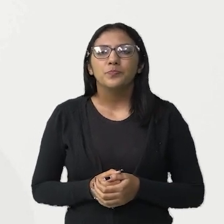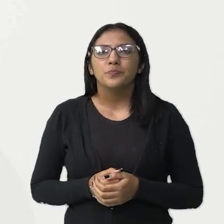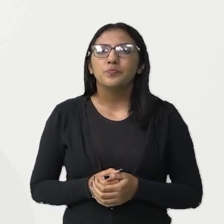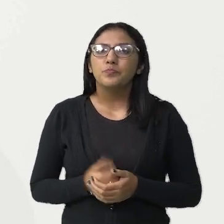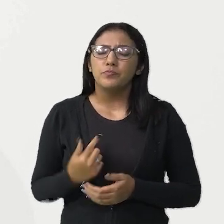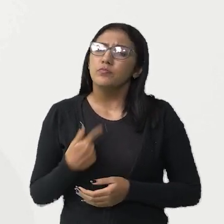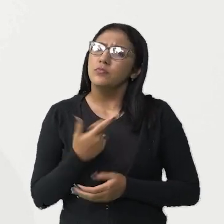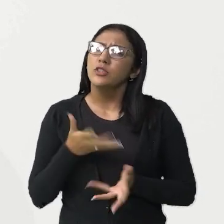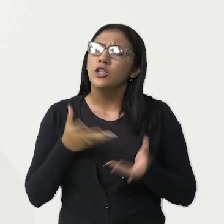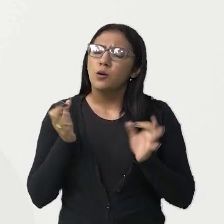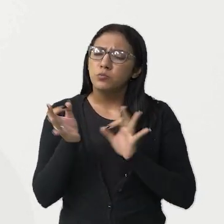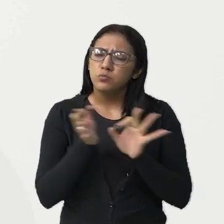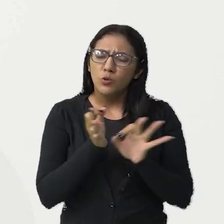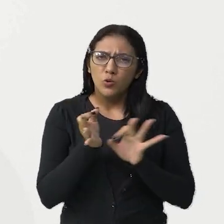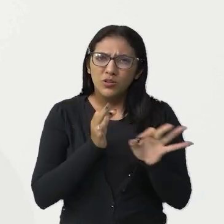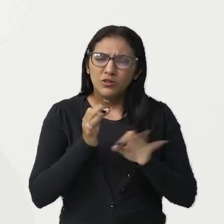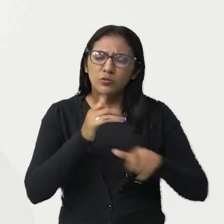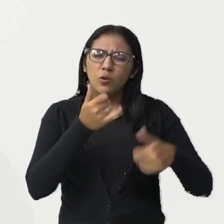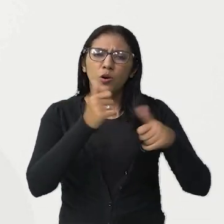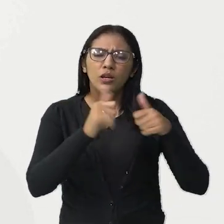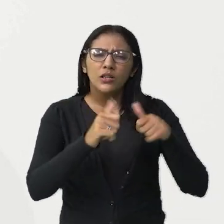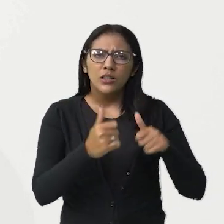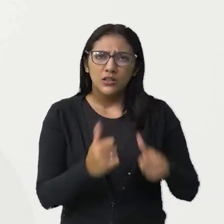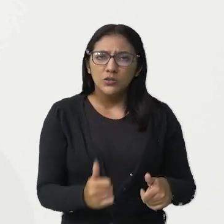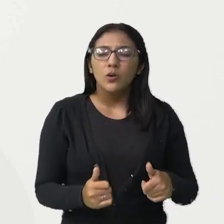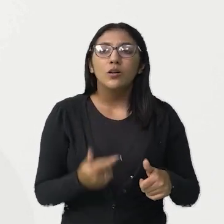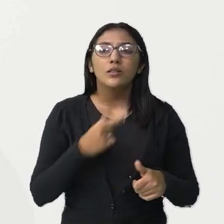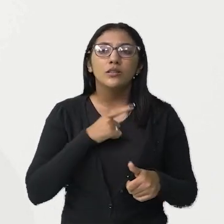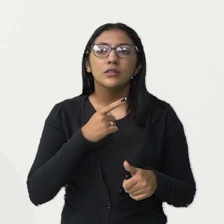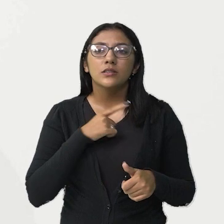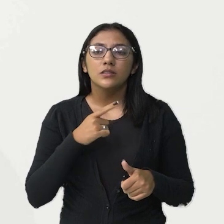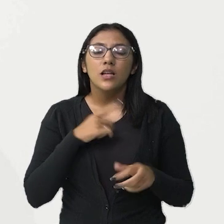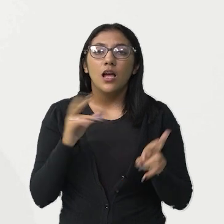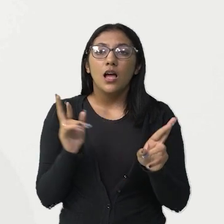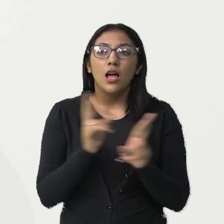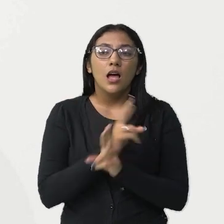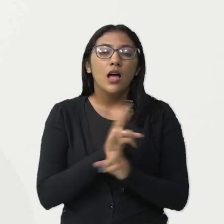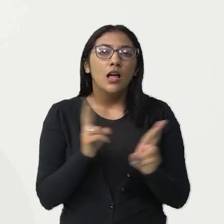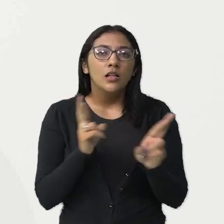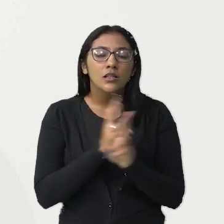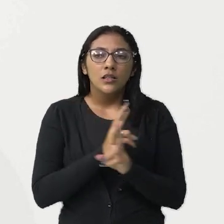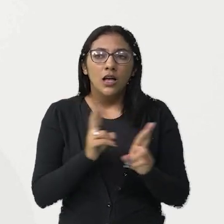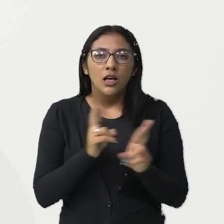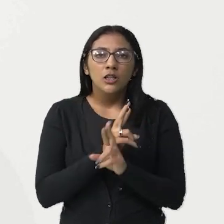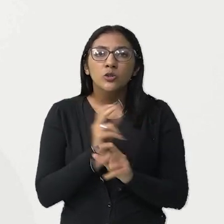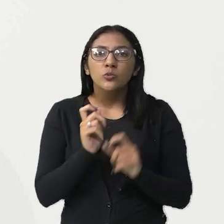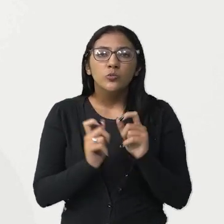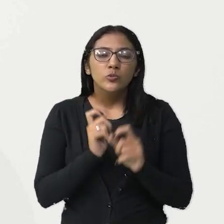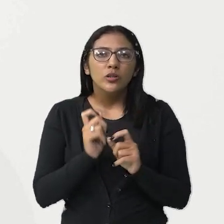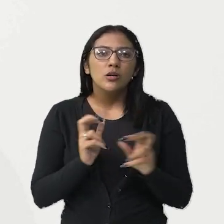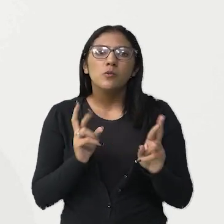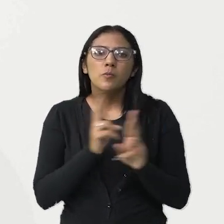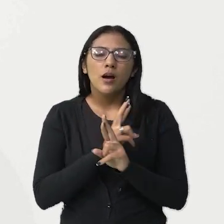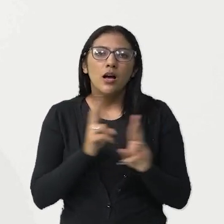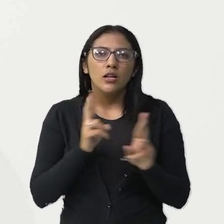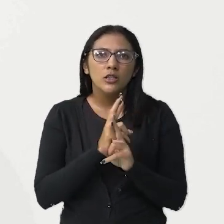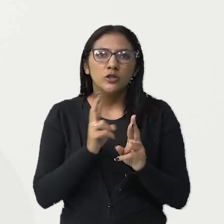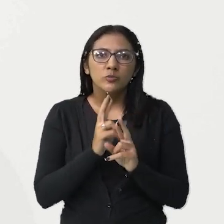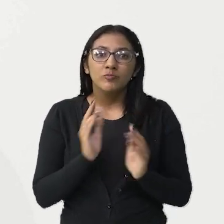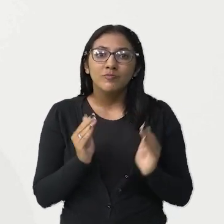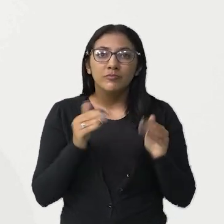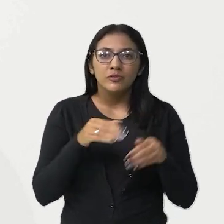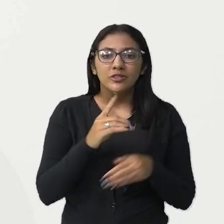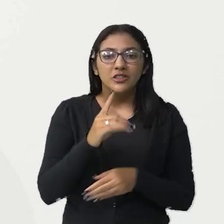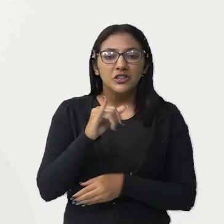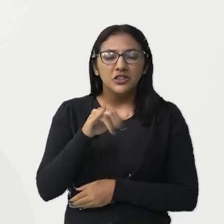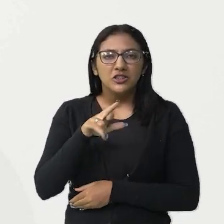analisamos aqui, né, que nossa relação aí das grandezas é uma relação